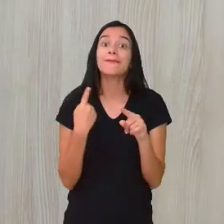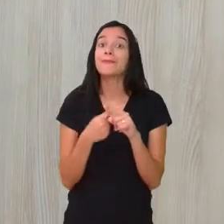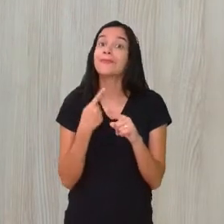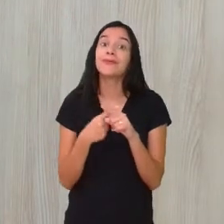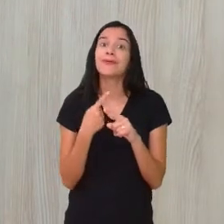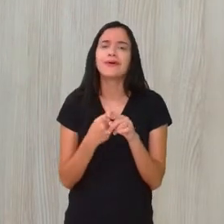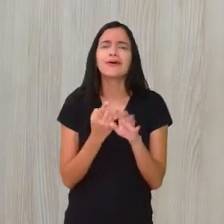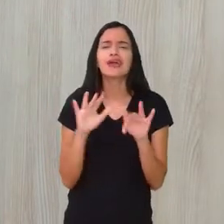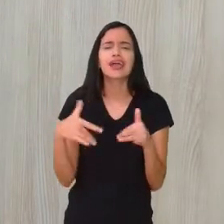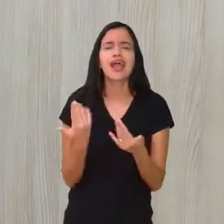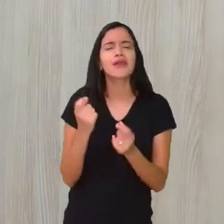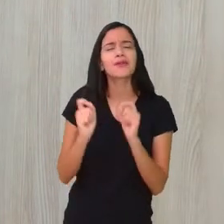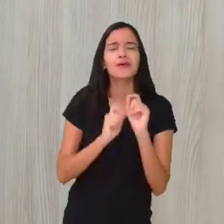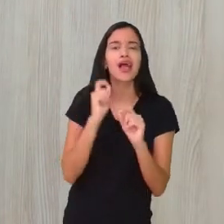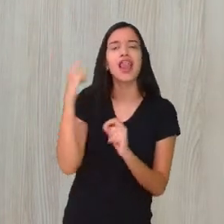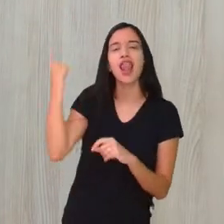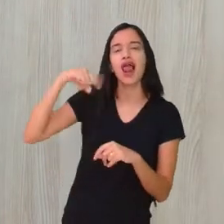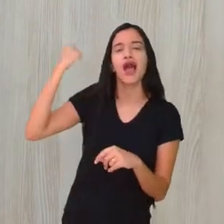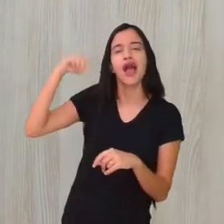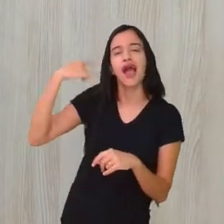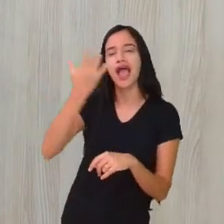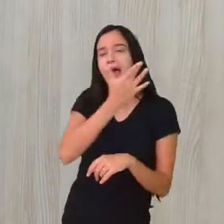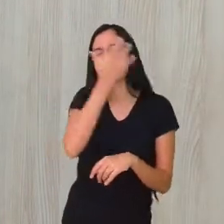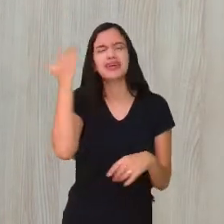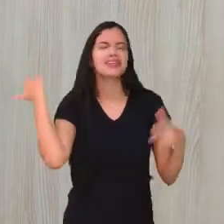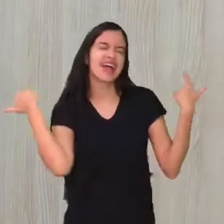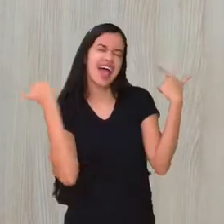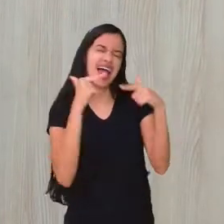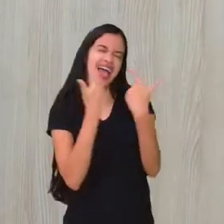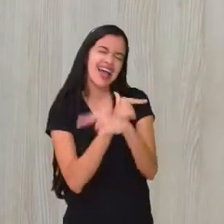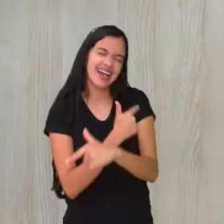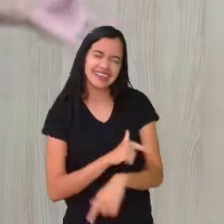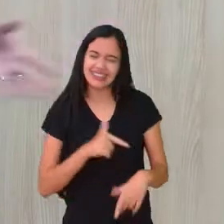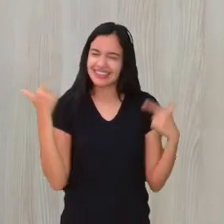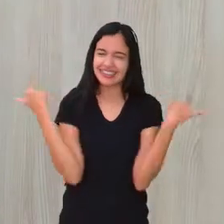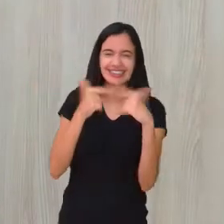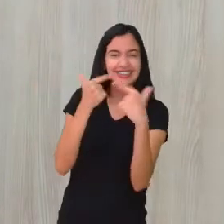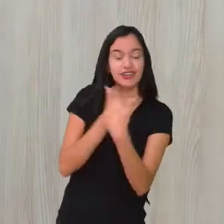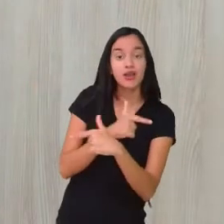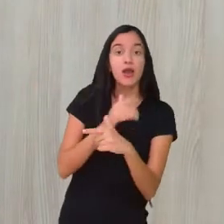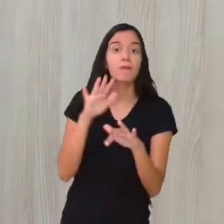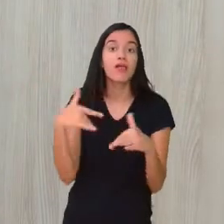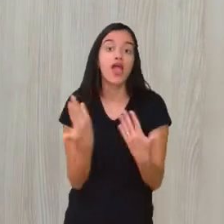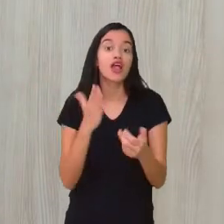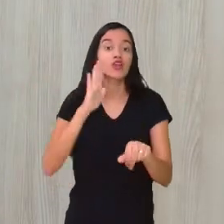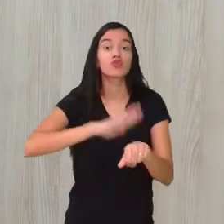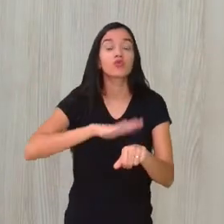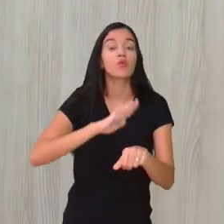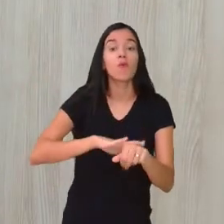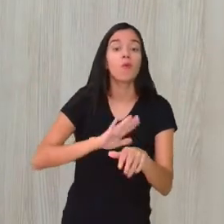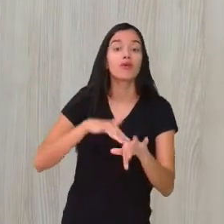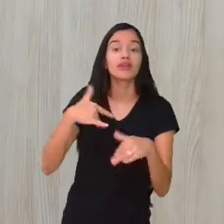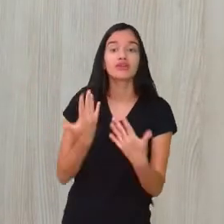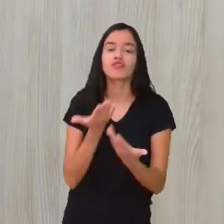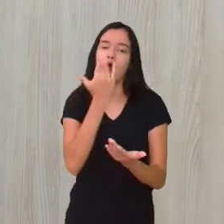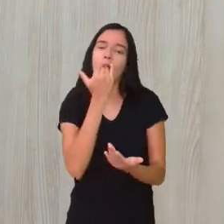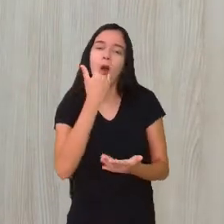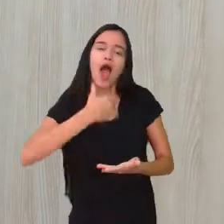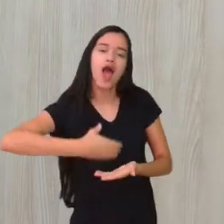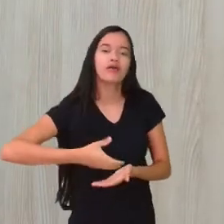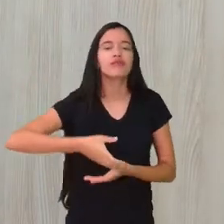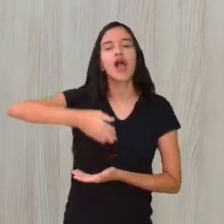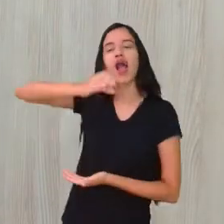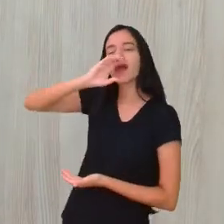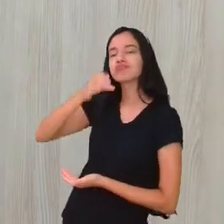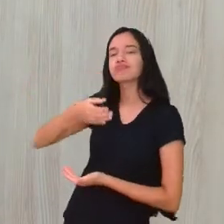considerados loucos, né? E as pessoas riam desesperadamente, porque geralmente era naquele momento onde estavam comendo e bebendo, que eles